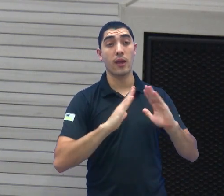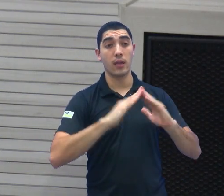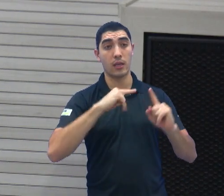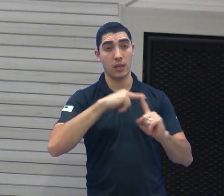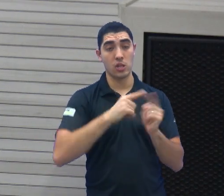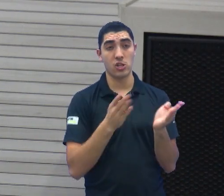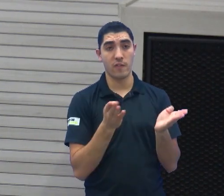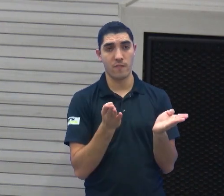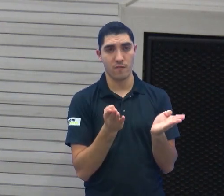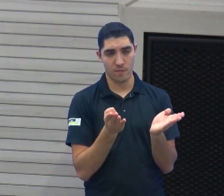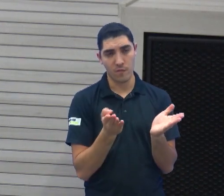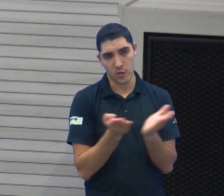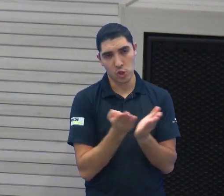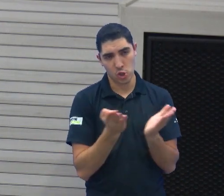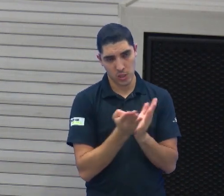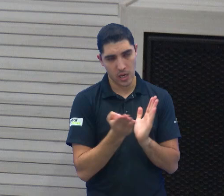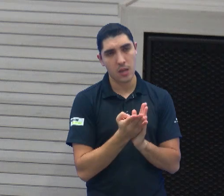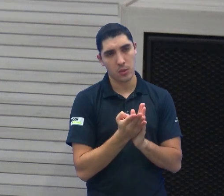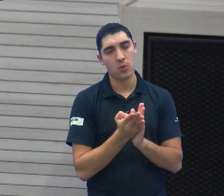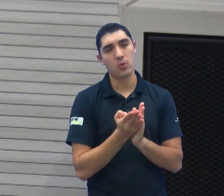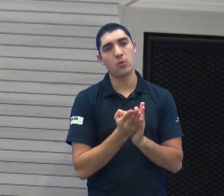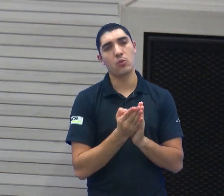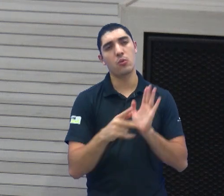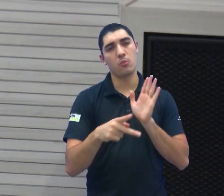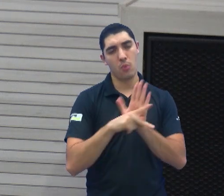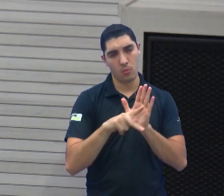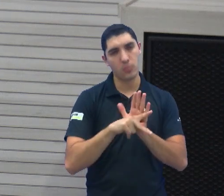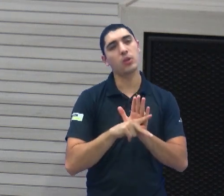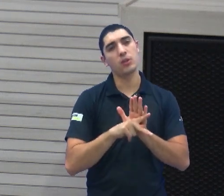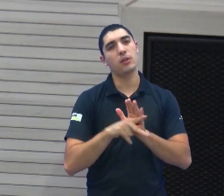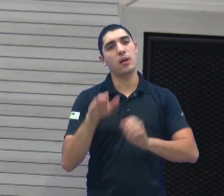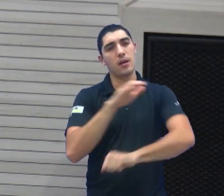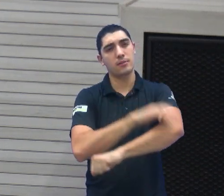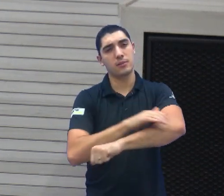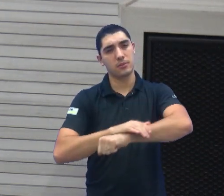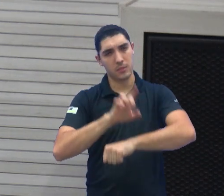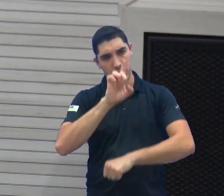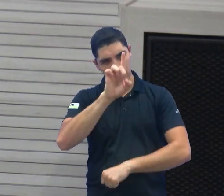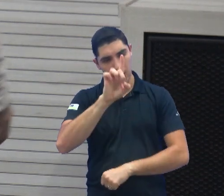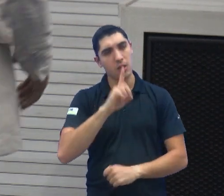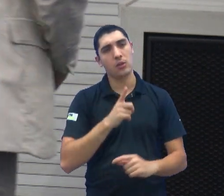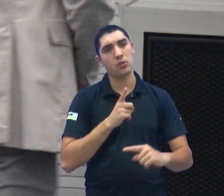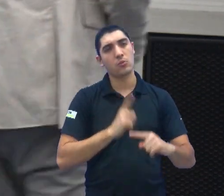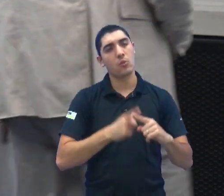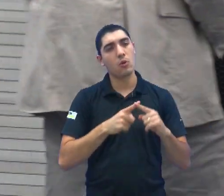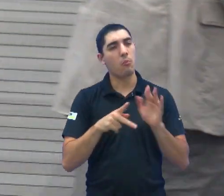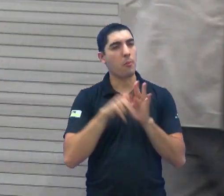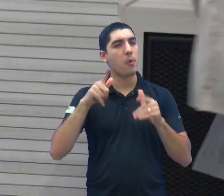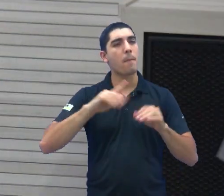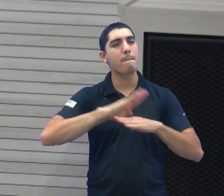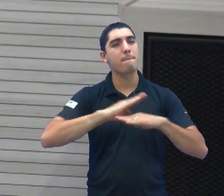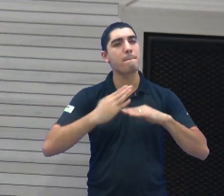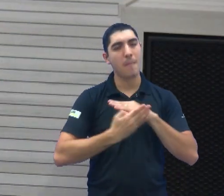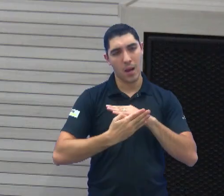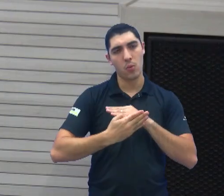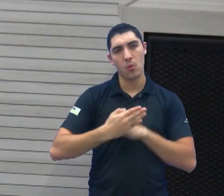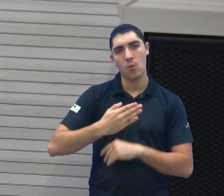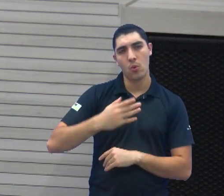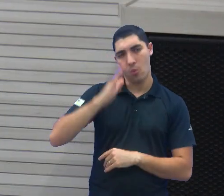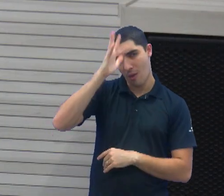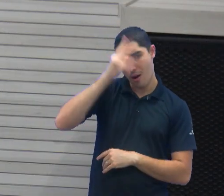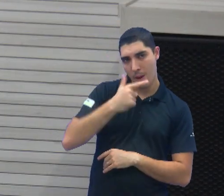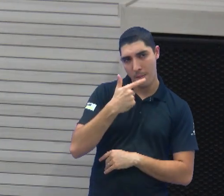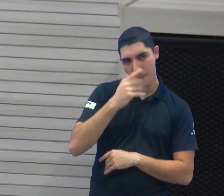Deus, Ministério Belém, do Residencial Galo Branco, sobre a liderança do pastor local, o pastor